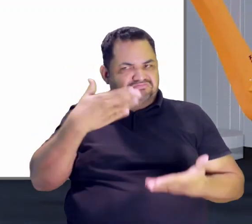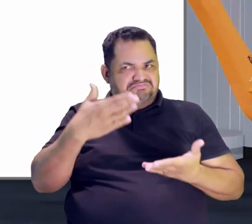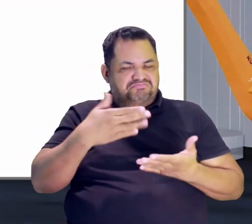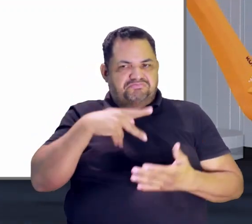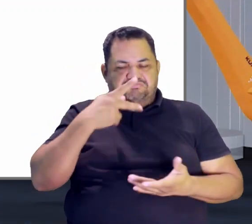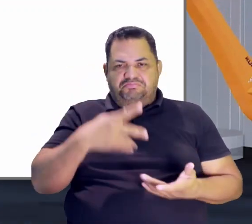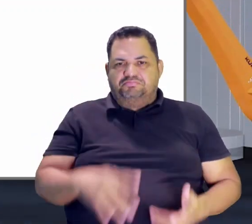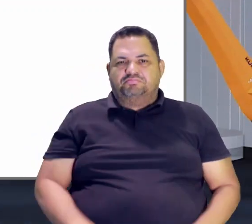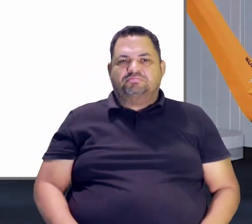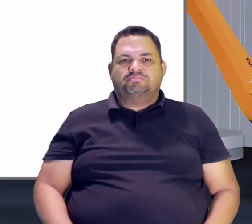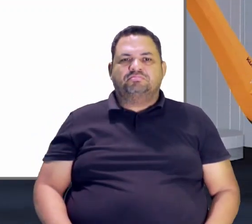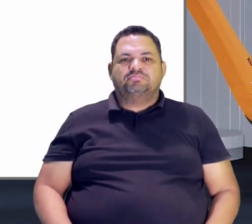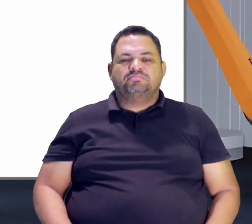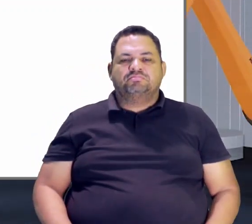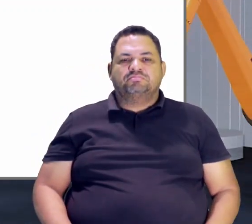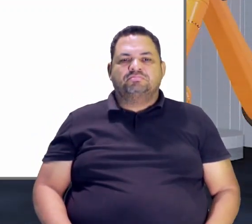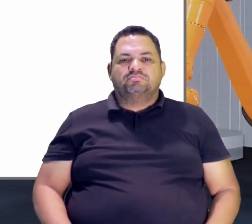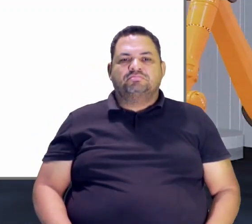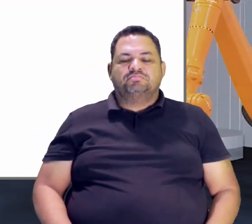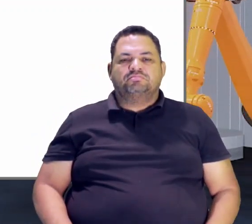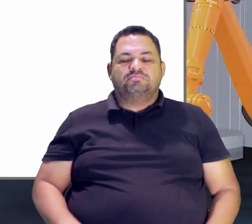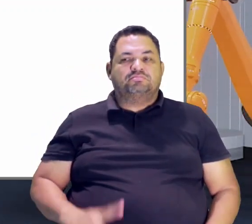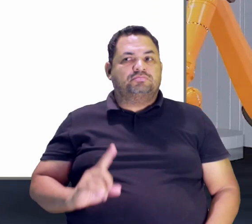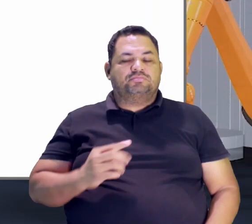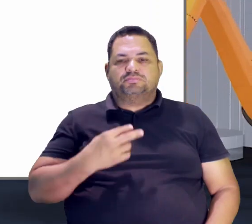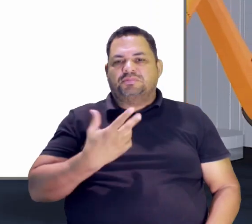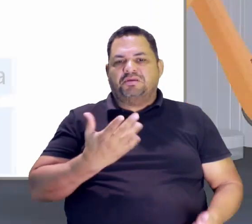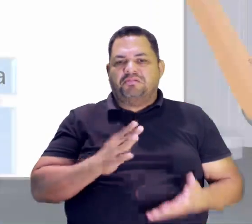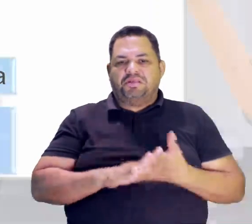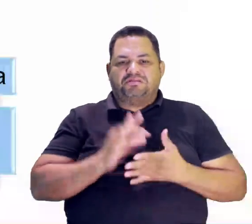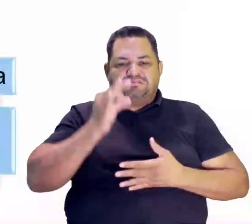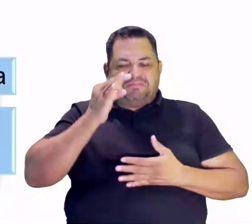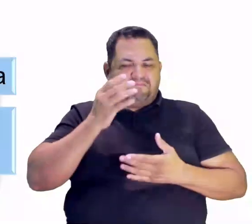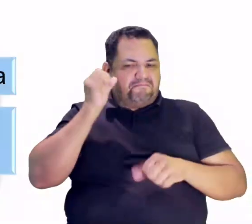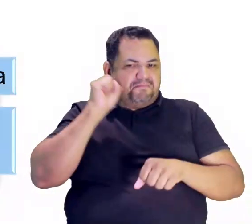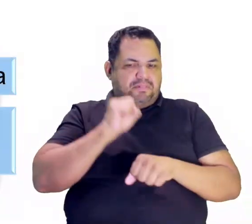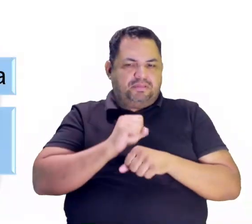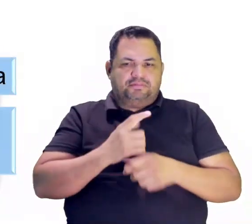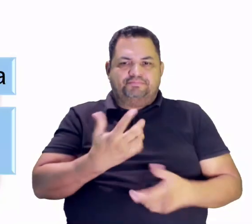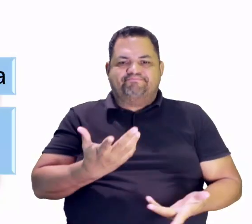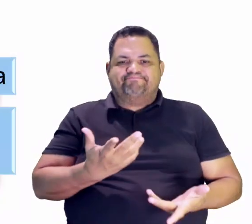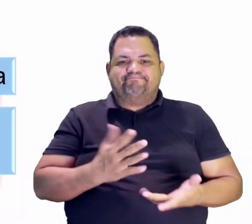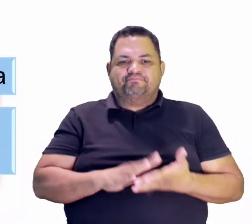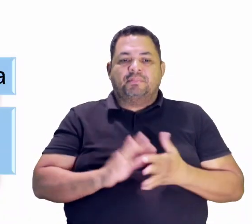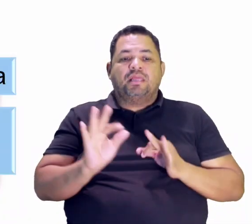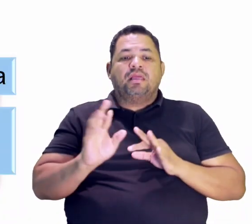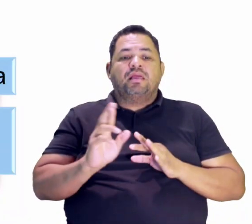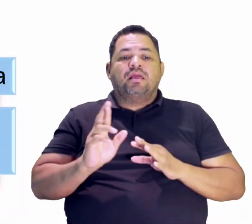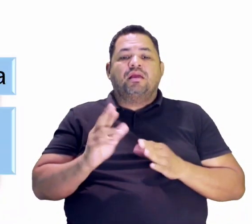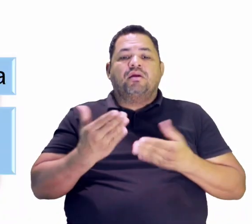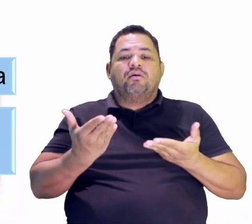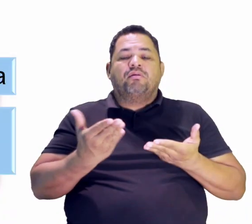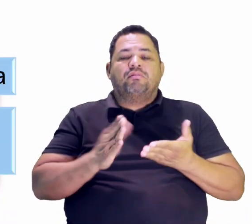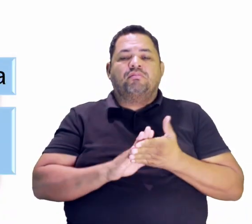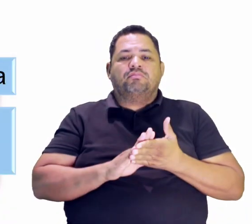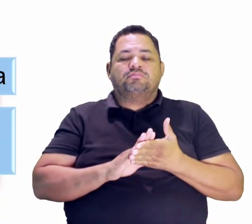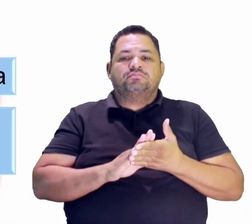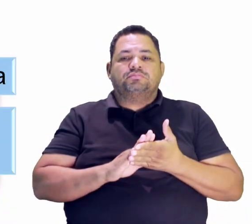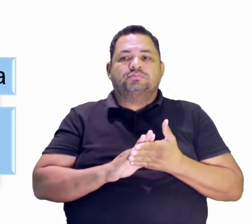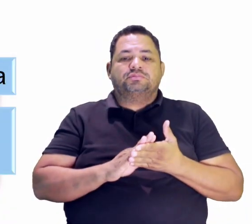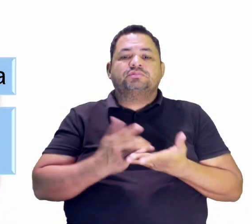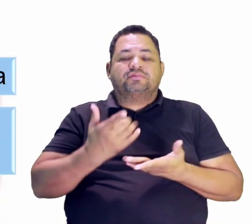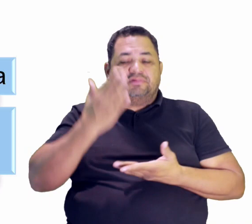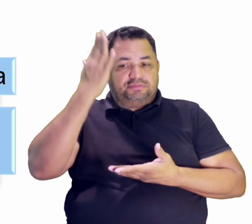bem? Não é uma coisa fixa. Vamos lá então. Quem vai determinar que é positivo ou não é